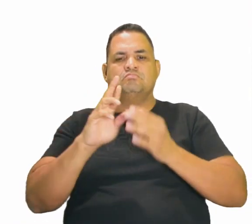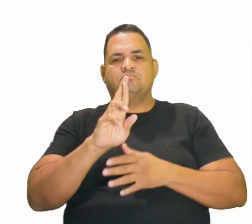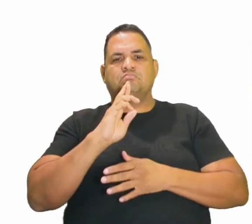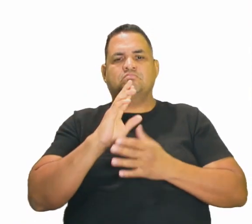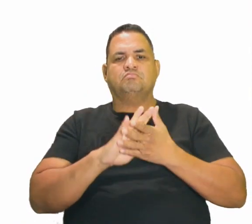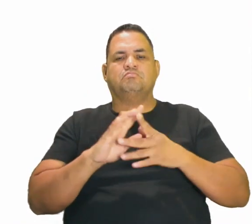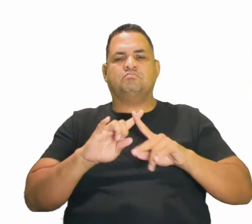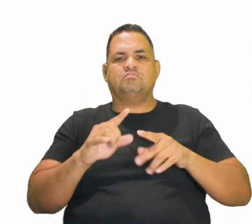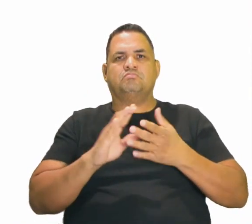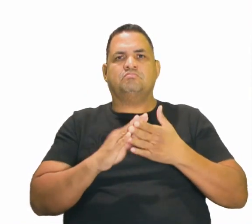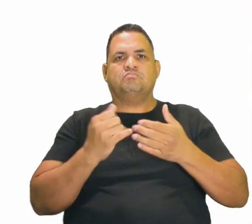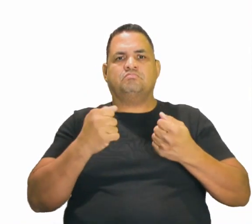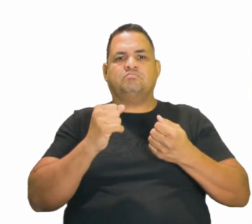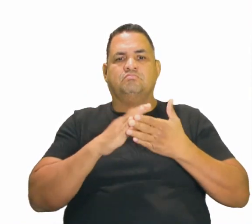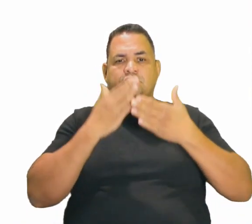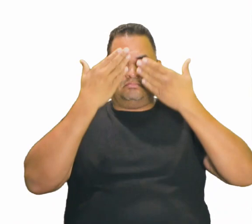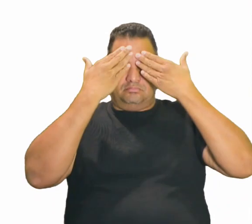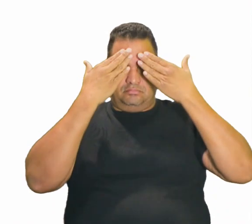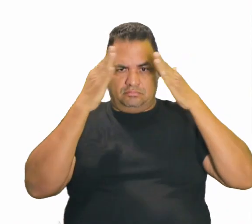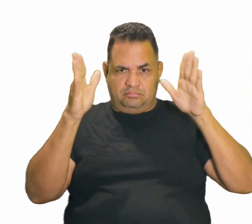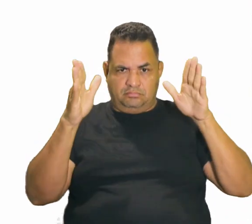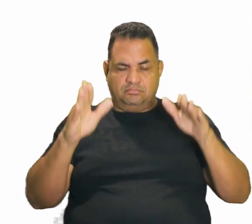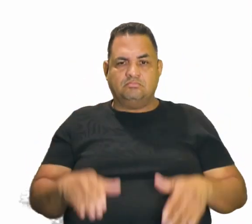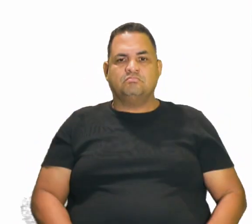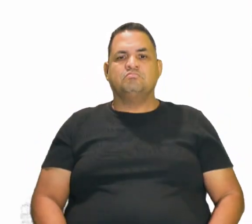porém vocês podem ampliar